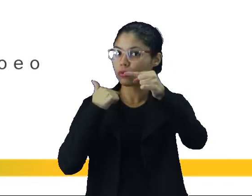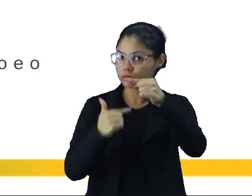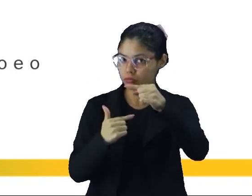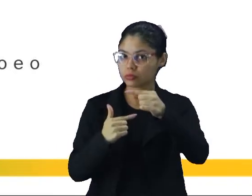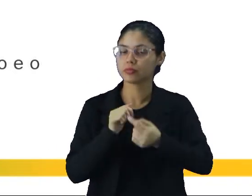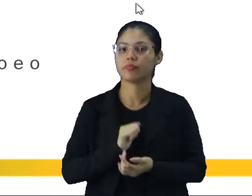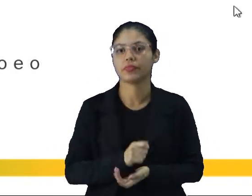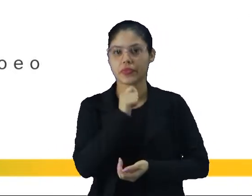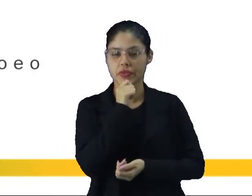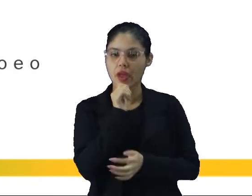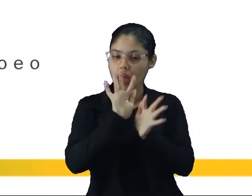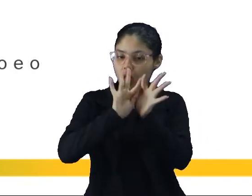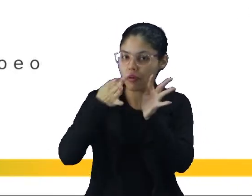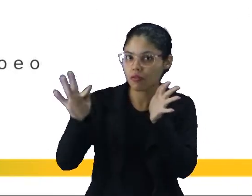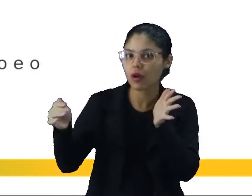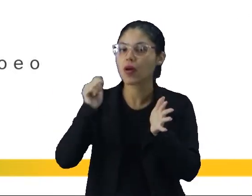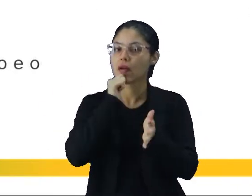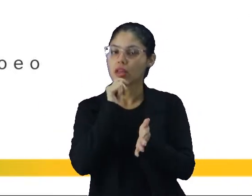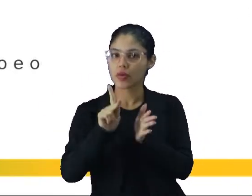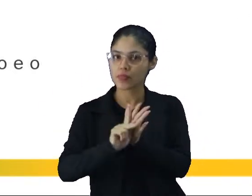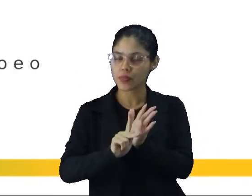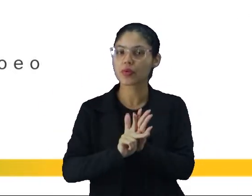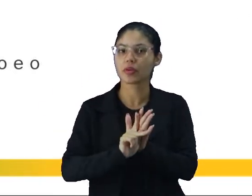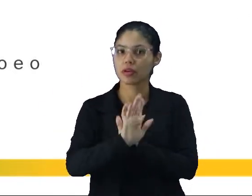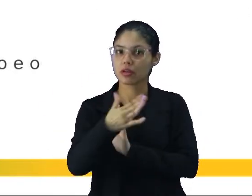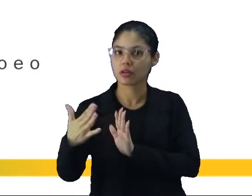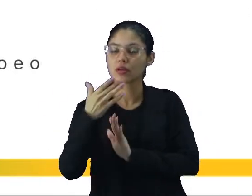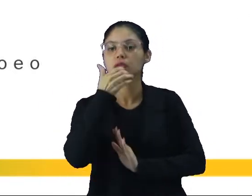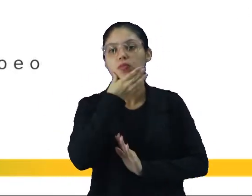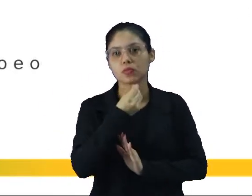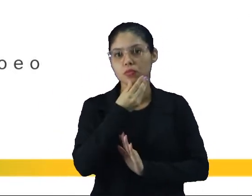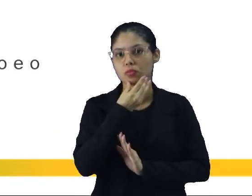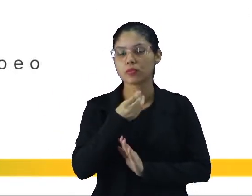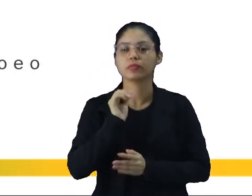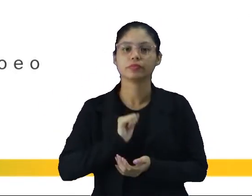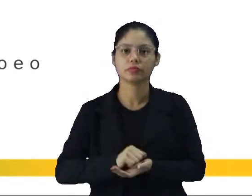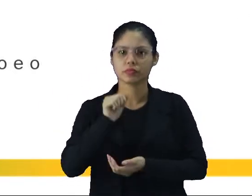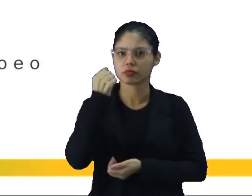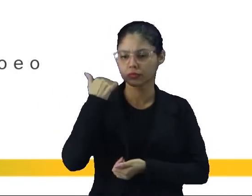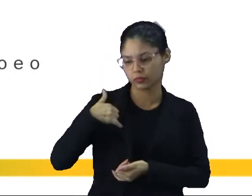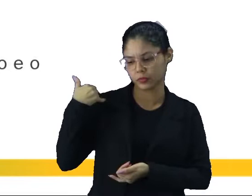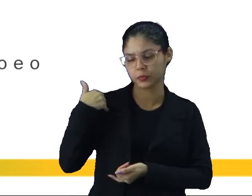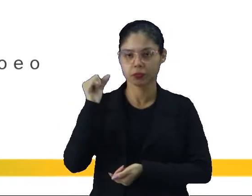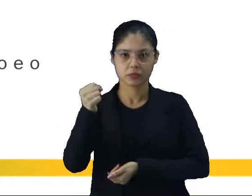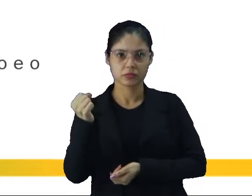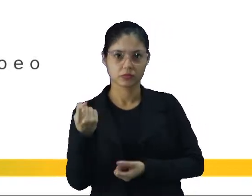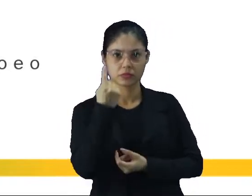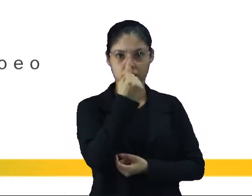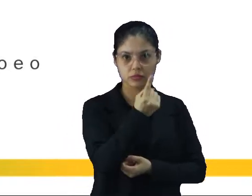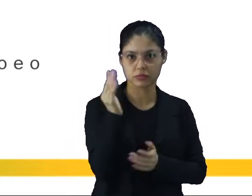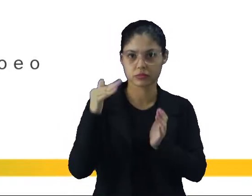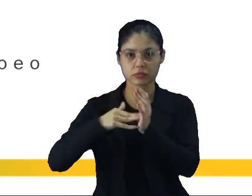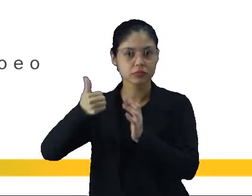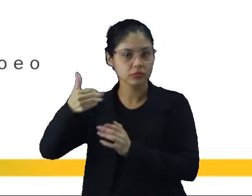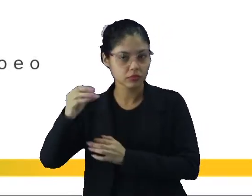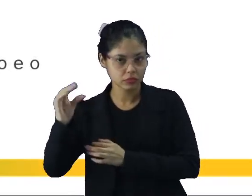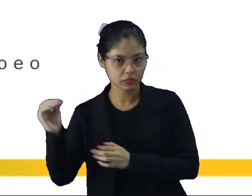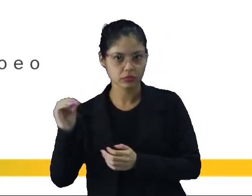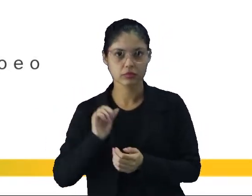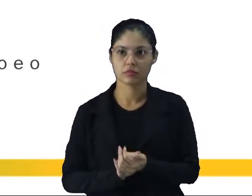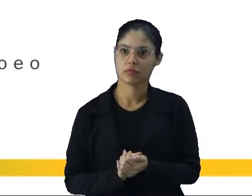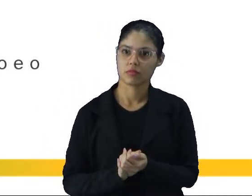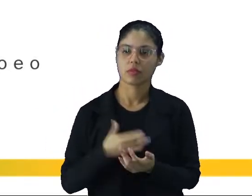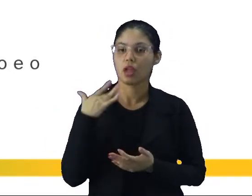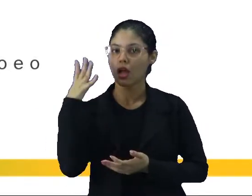2. Essa fórmula foi obtida, tá, quando um menino de 8 anos conseguiu somar de 1 a 100, tá,